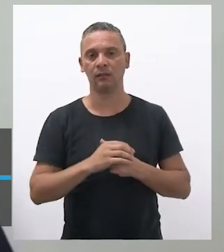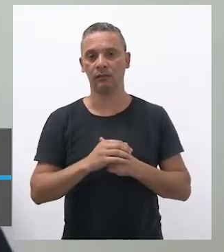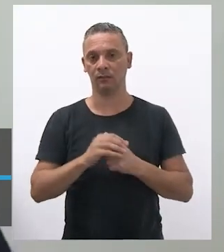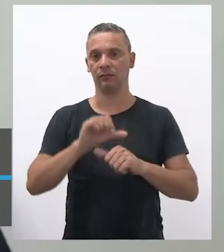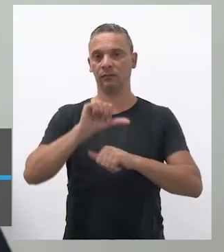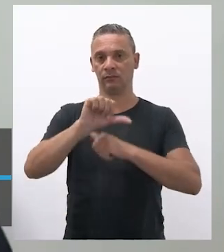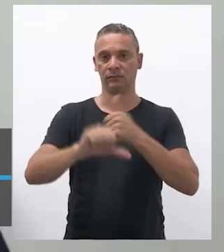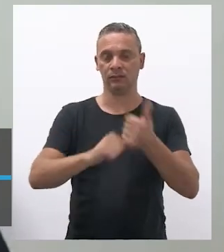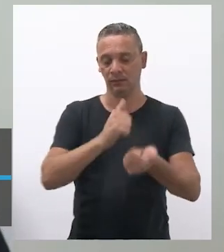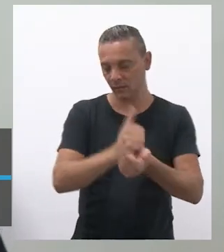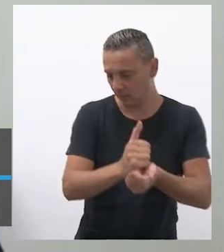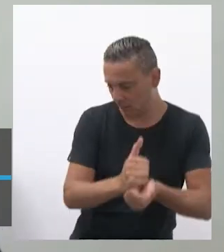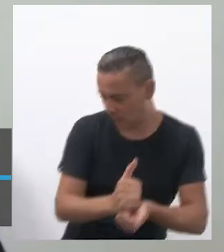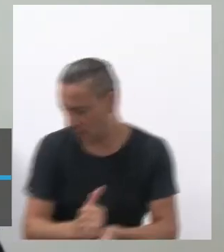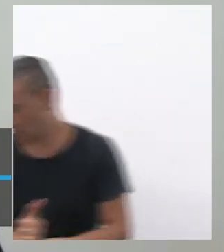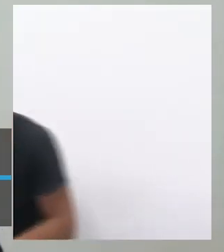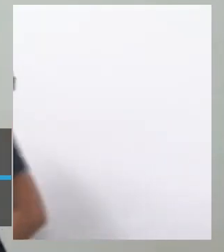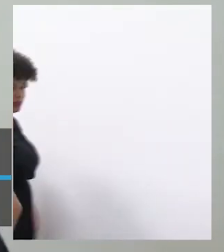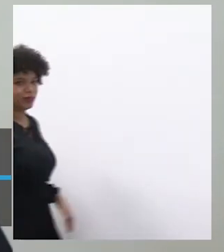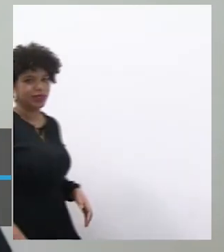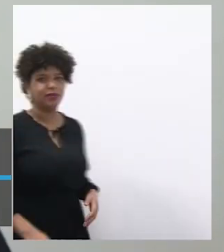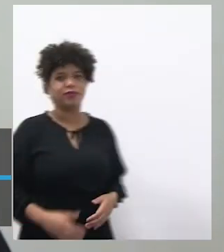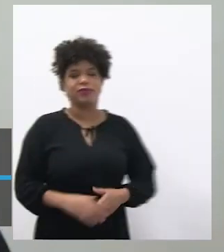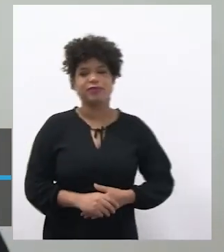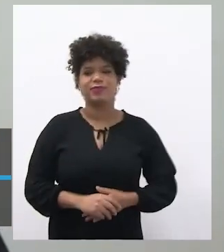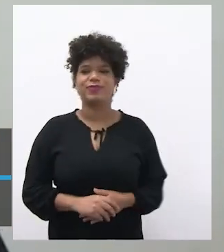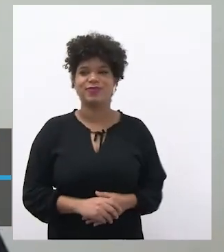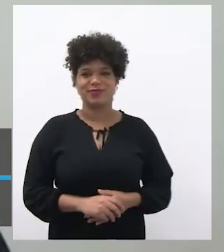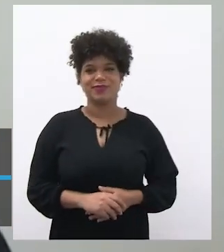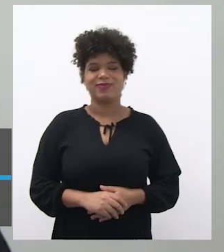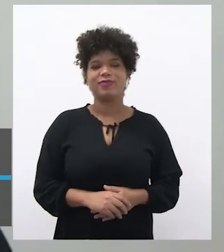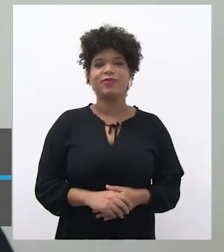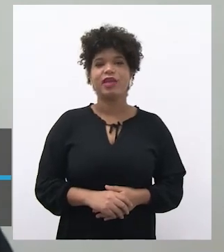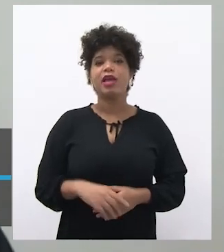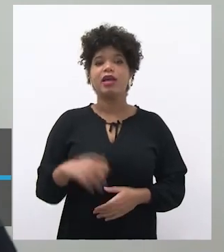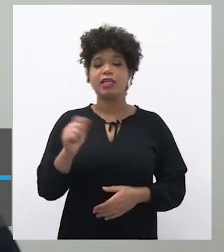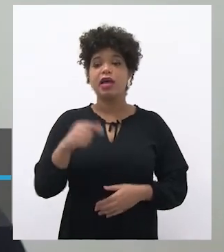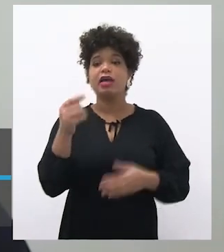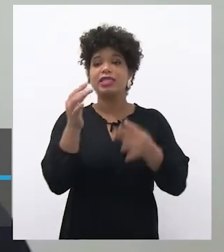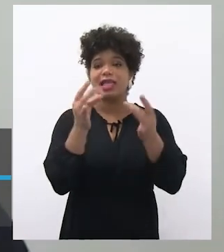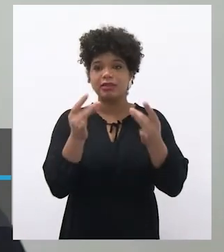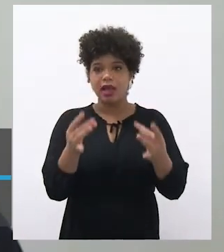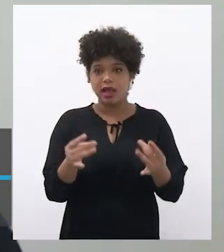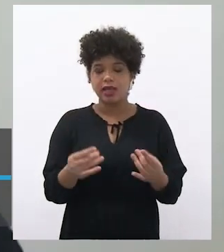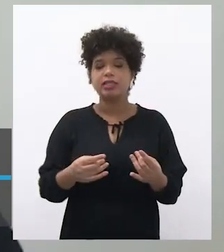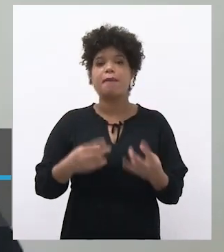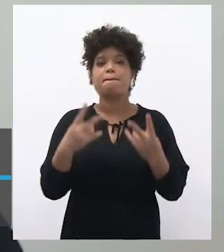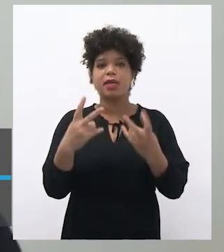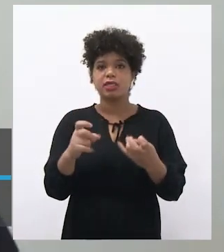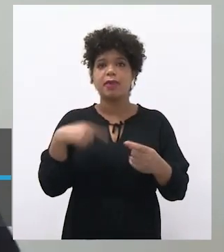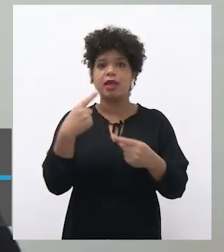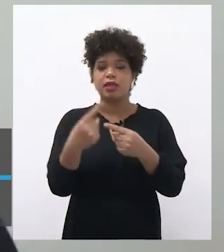menos duas acepções ou dois âmbitos de igualdade material, que seria em relação ao ideal de justiça